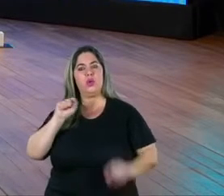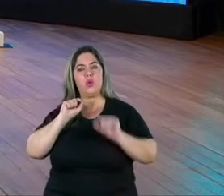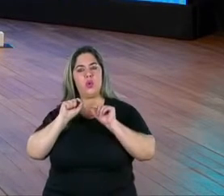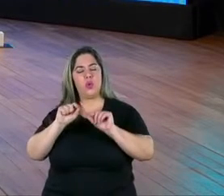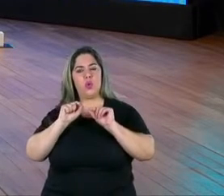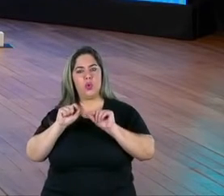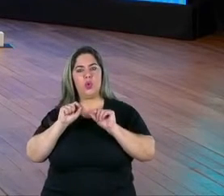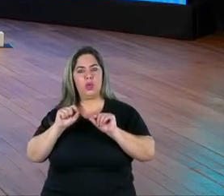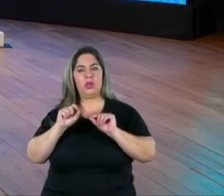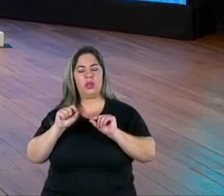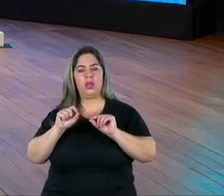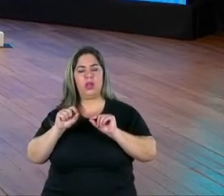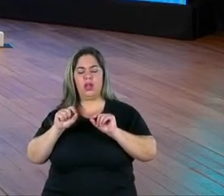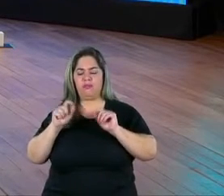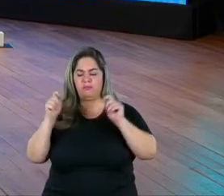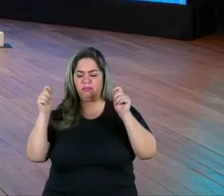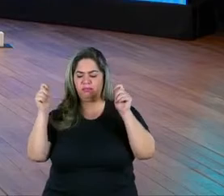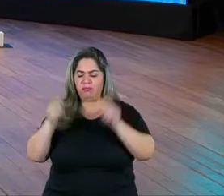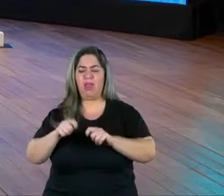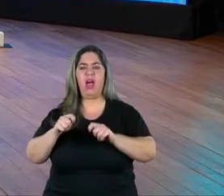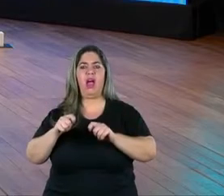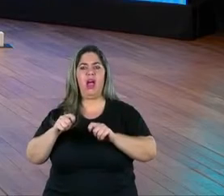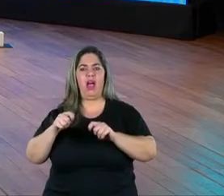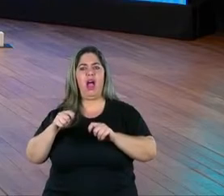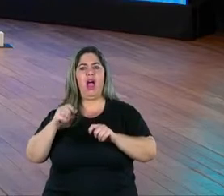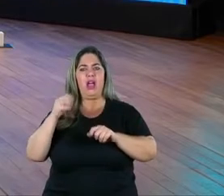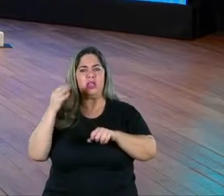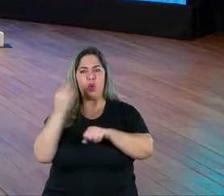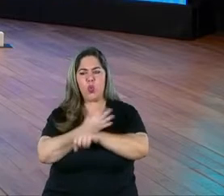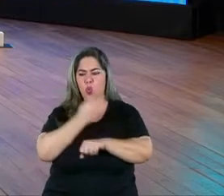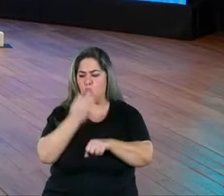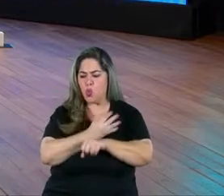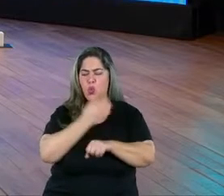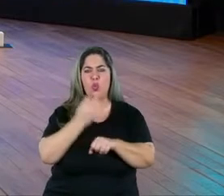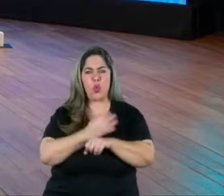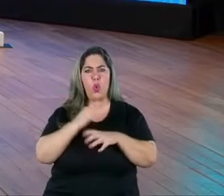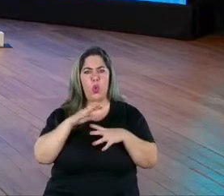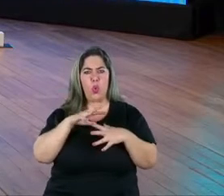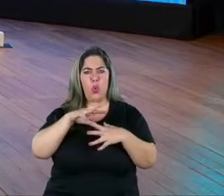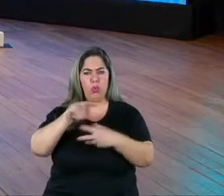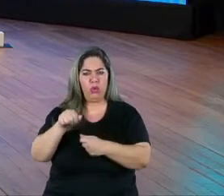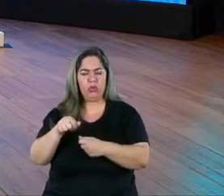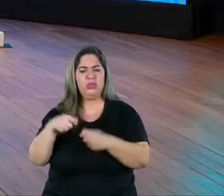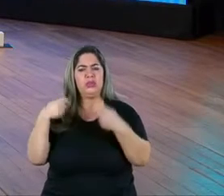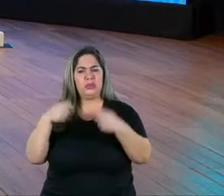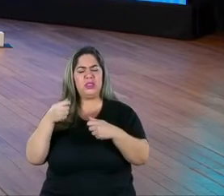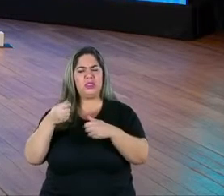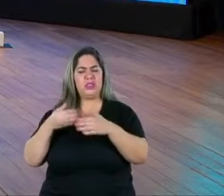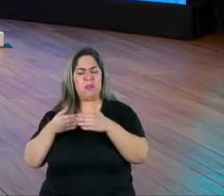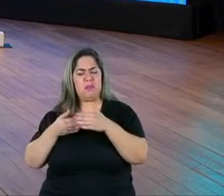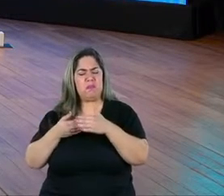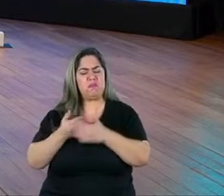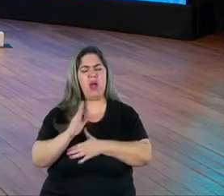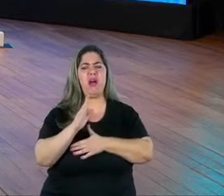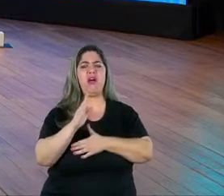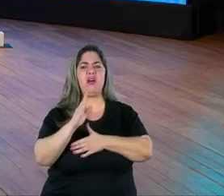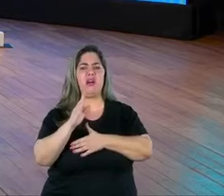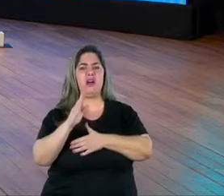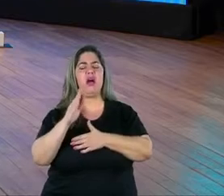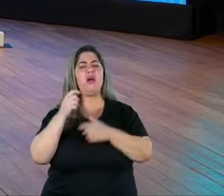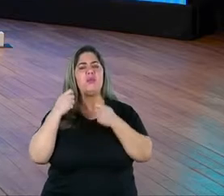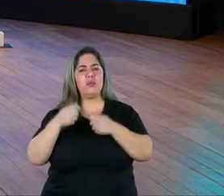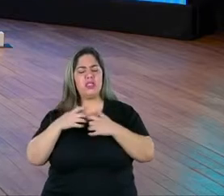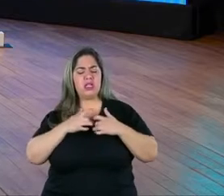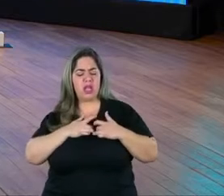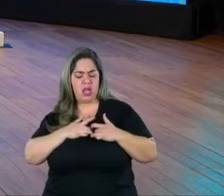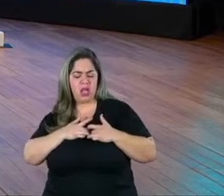comunais floresçam e frutifiquem como resistência à crueldade do mundo. Fraternidade para resistir à crueldade do mundo.